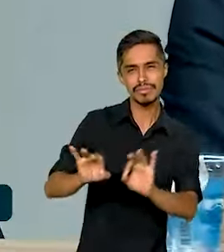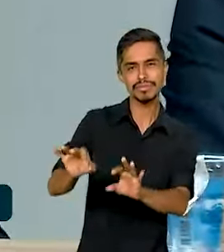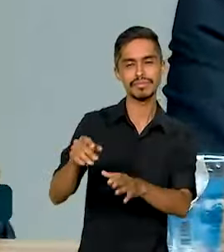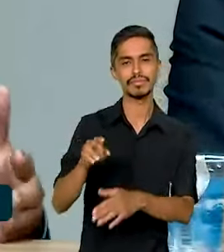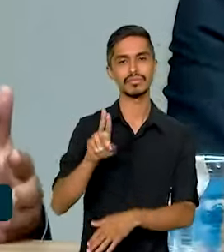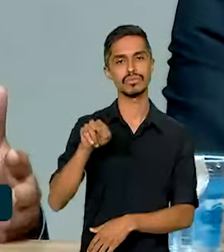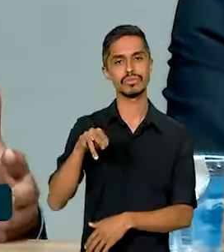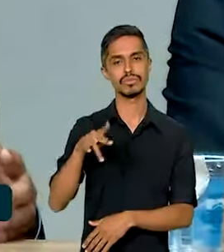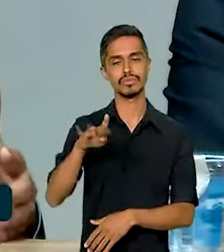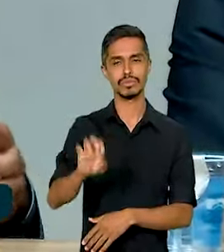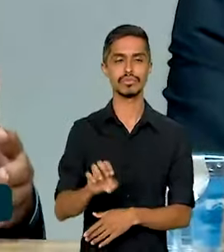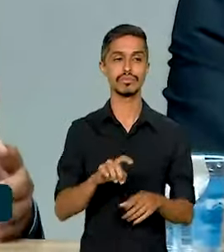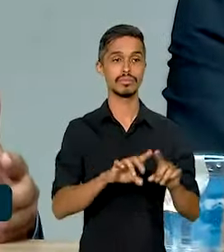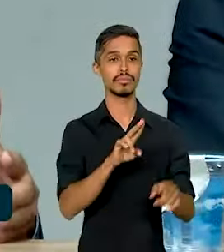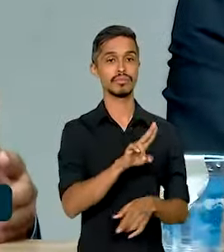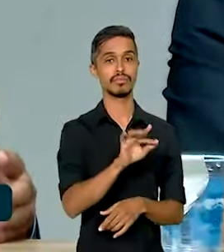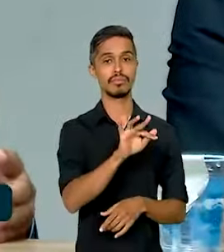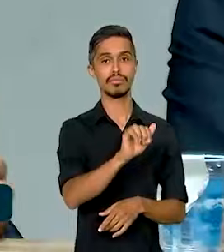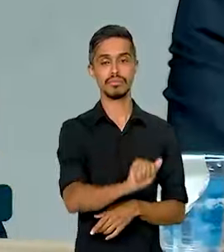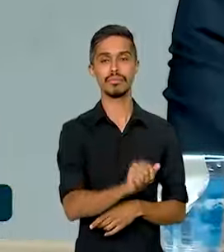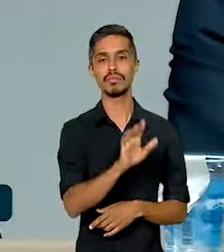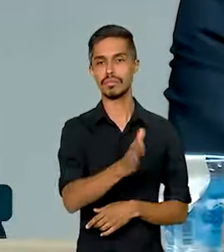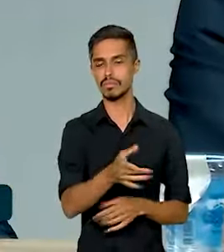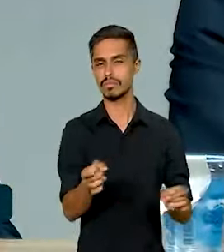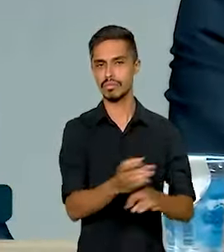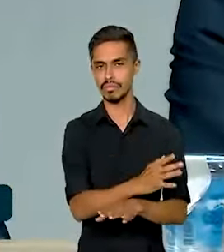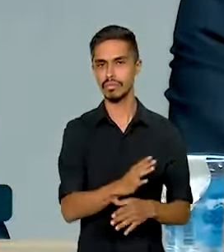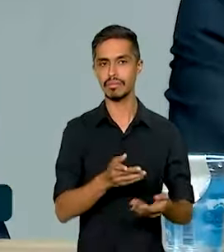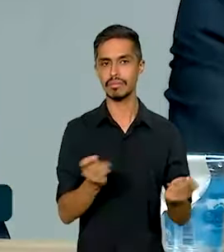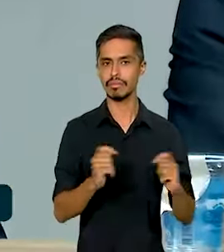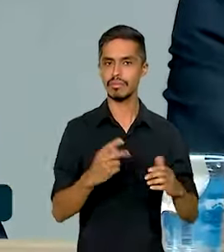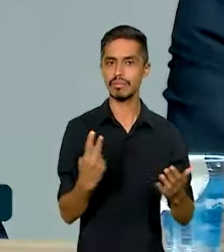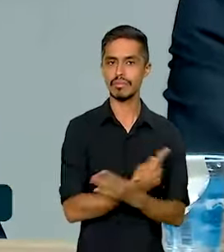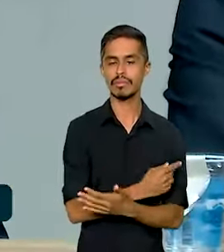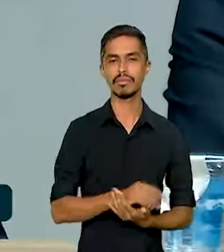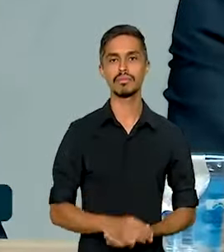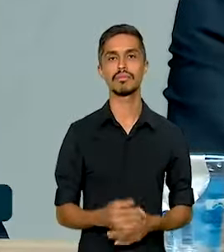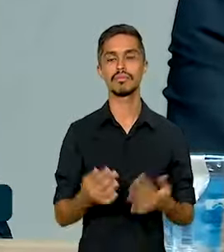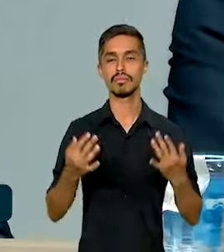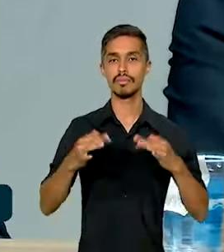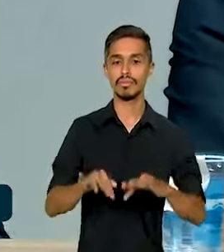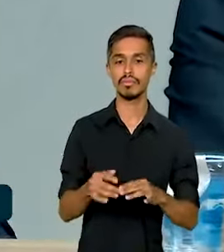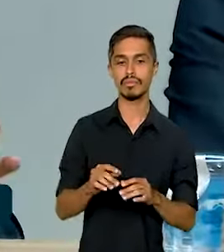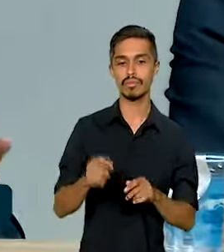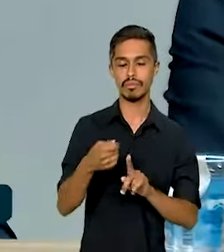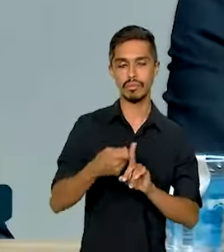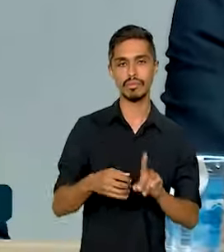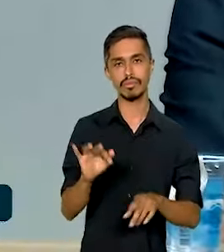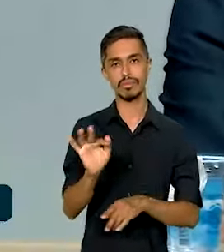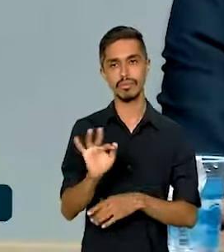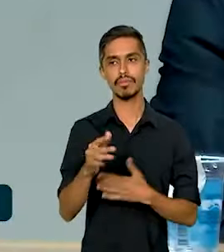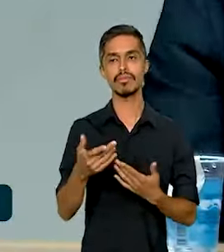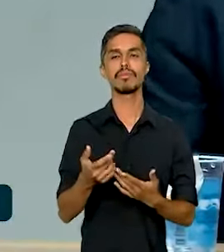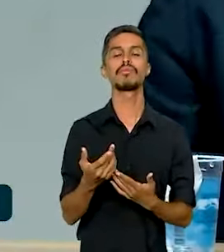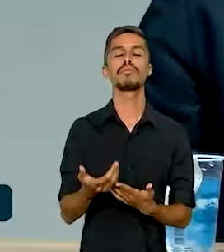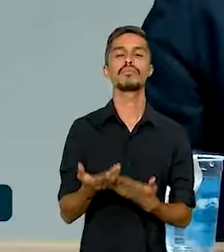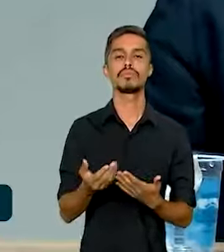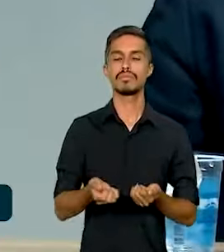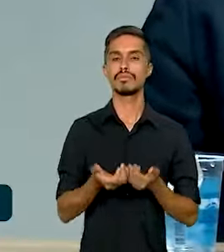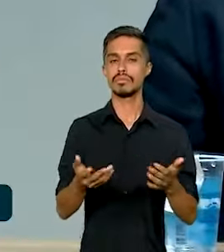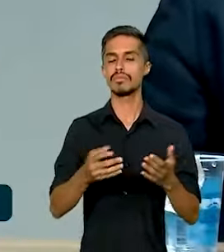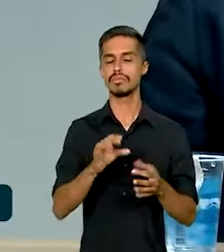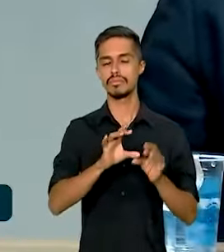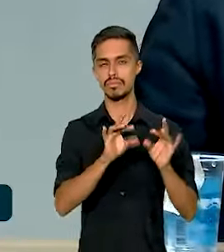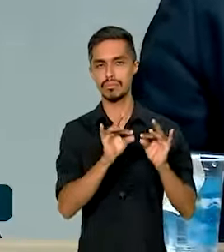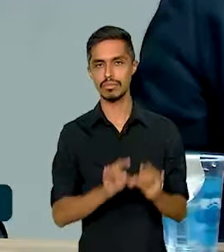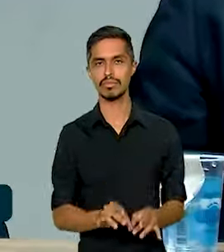UNEB. Mas a UFBA está pronta, isso pode acontecer já. Esse protocolo vai estar no final de fevereiro na mão de vocês com os detalhes, mas a ideia é que a UNEB tenha